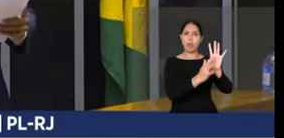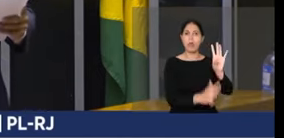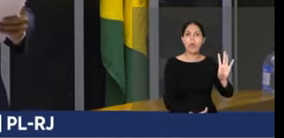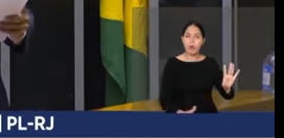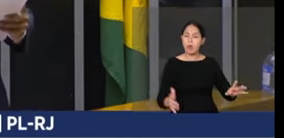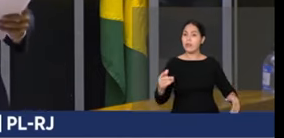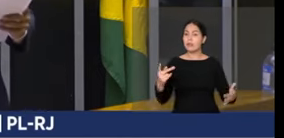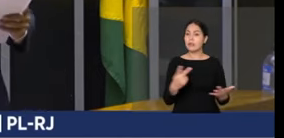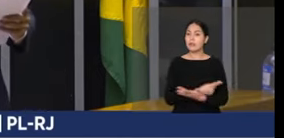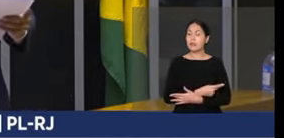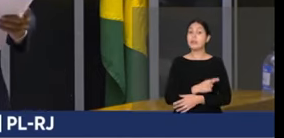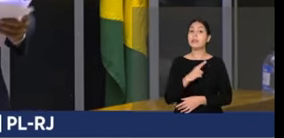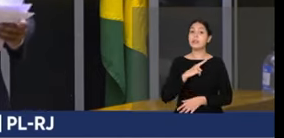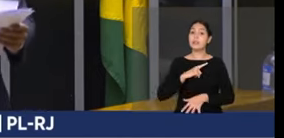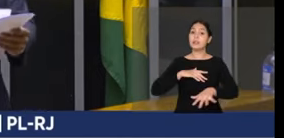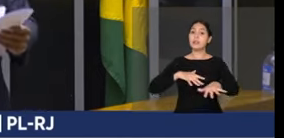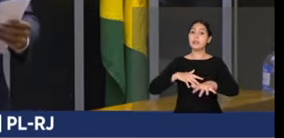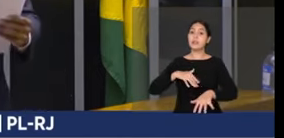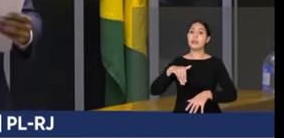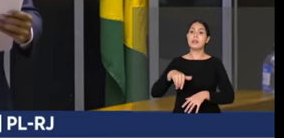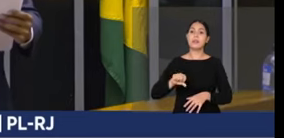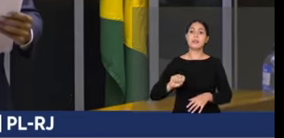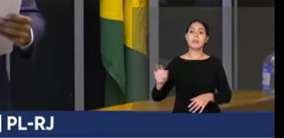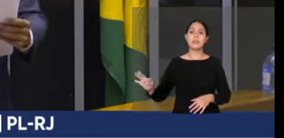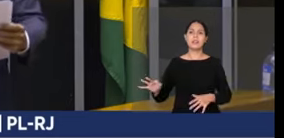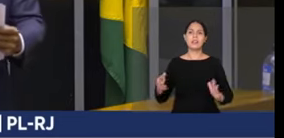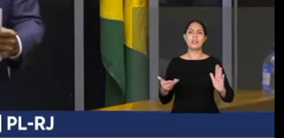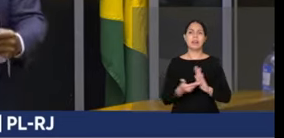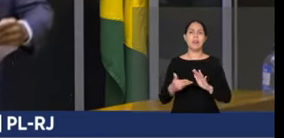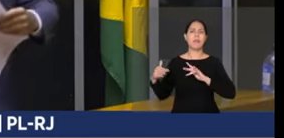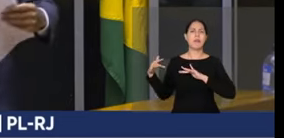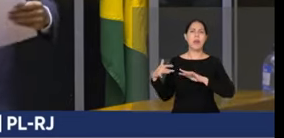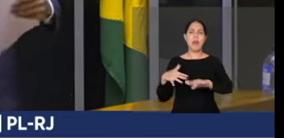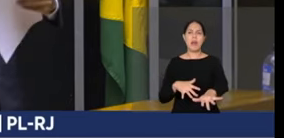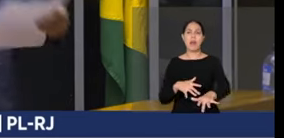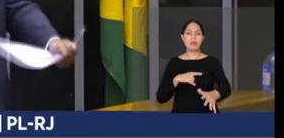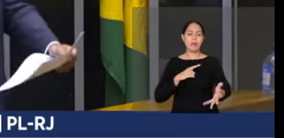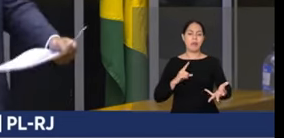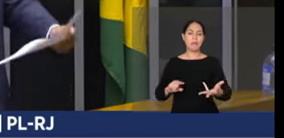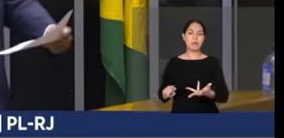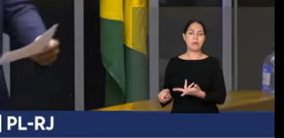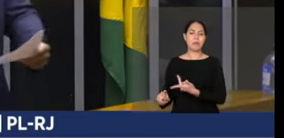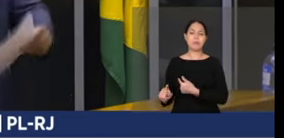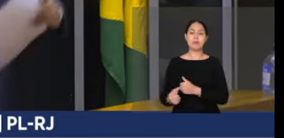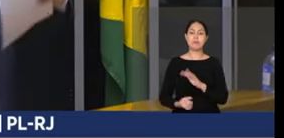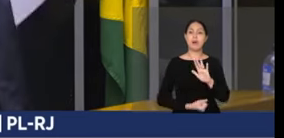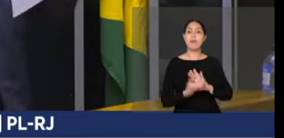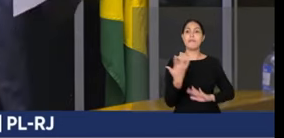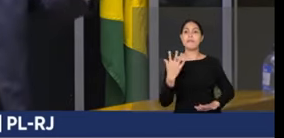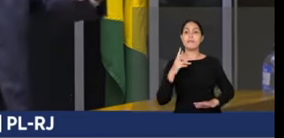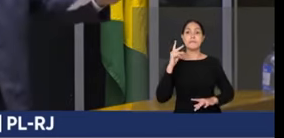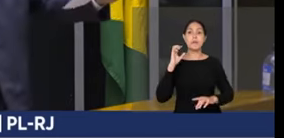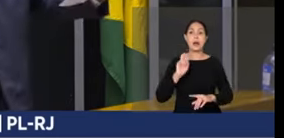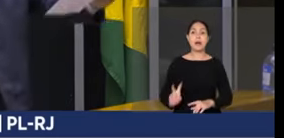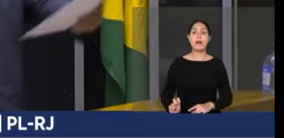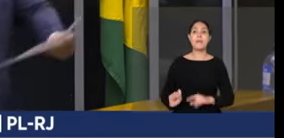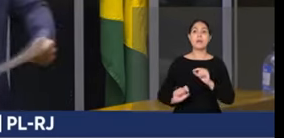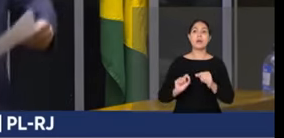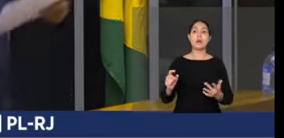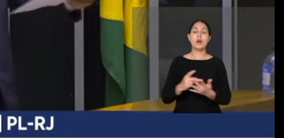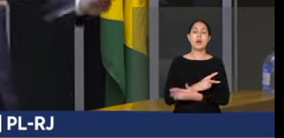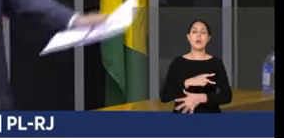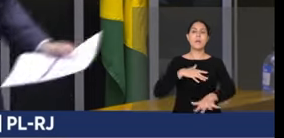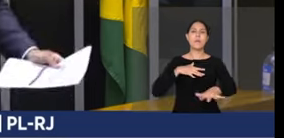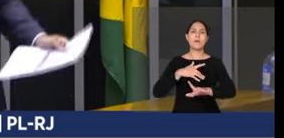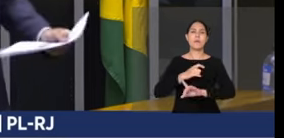Manifestantes do MLST invadem a Câmara. Bom, são inúmeras as vezes em que movimentos sociais,